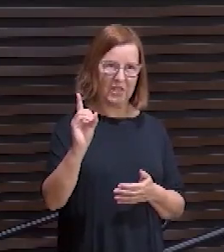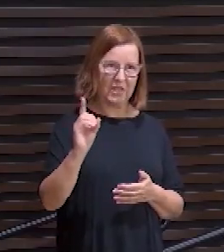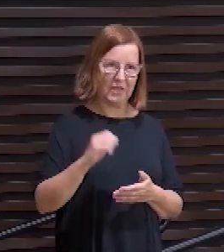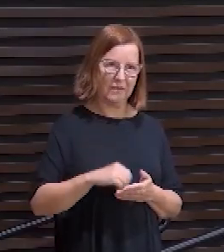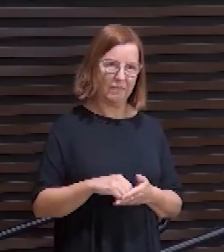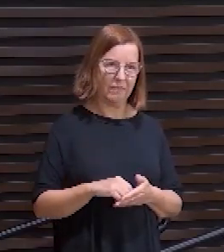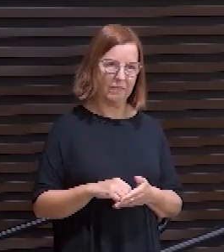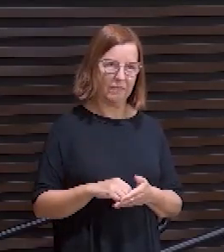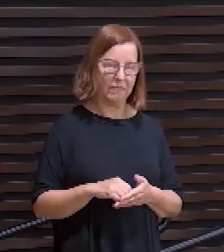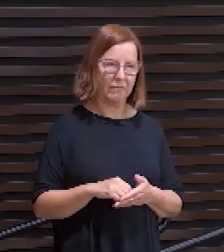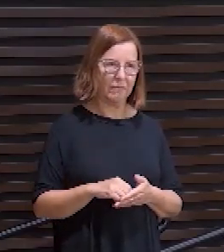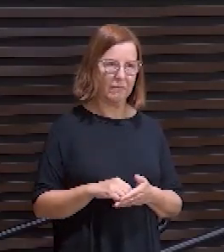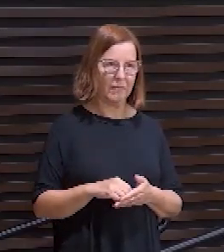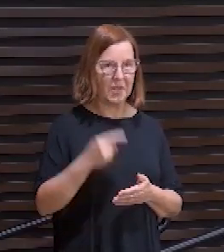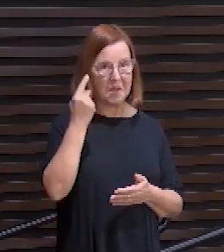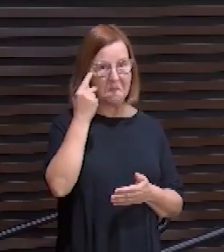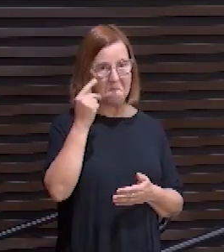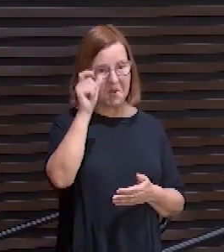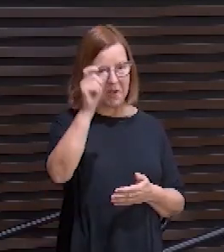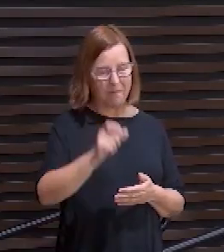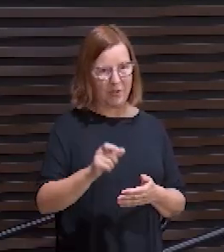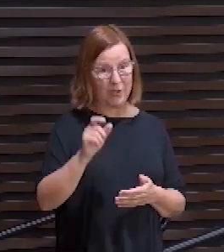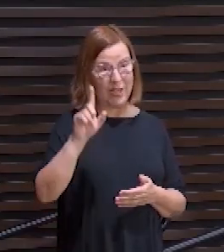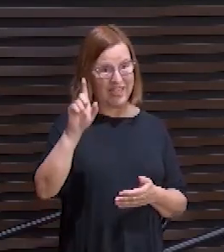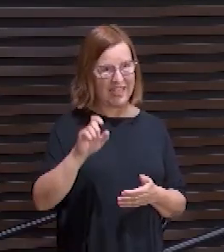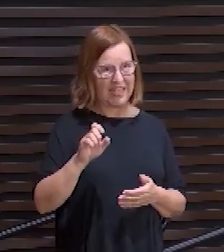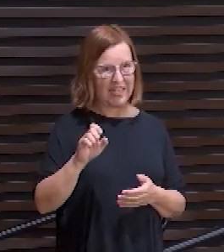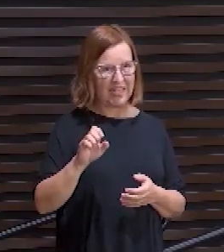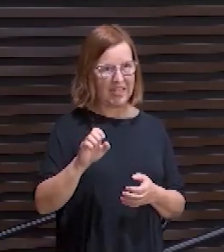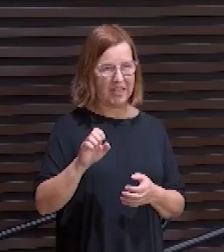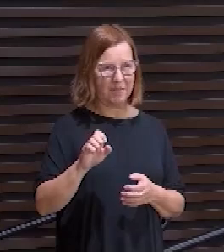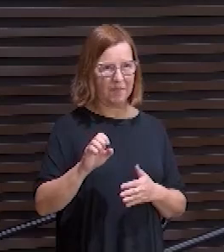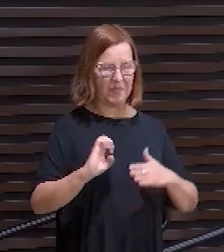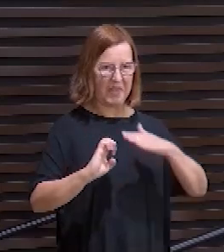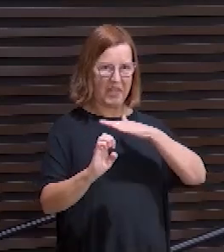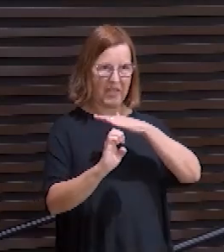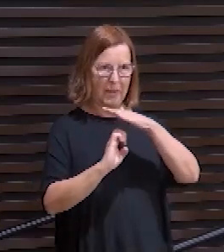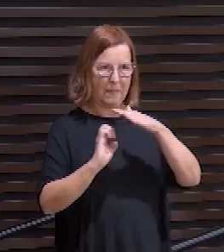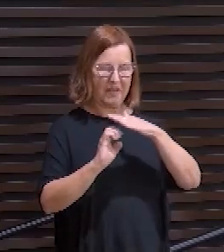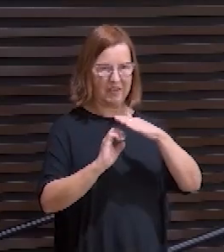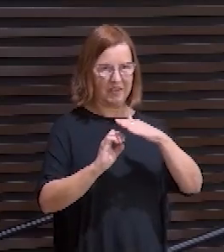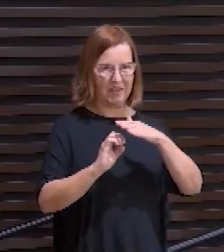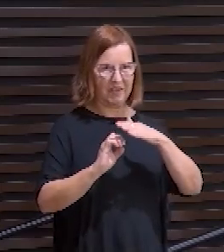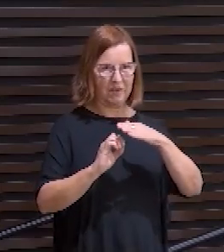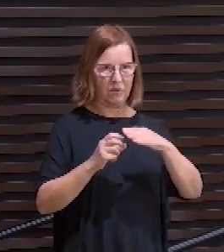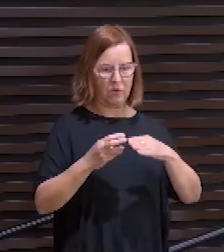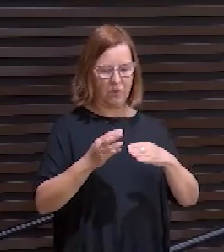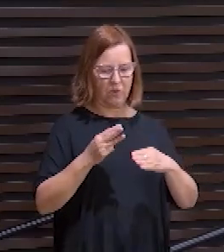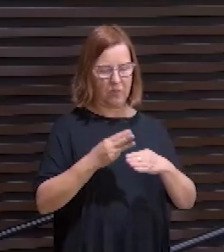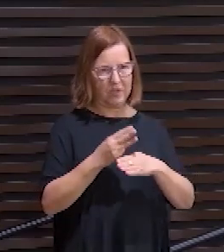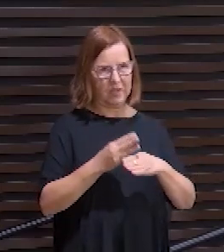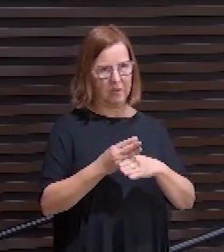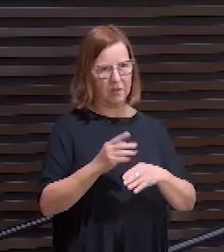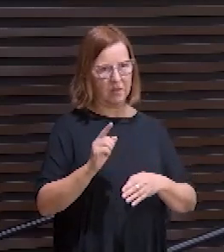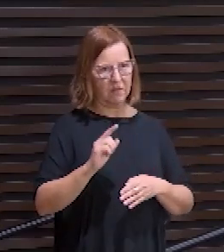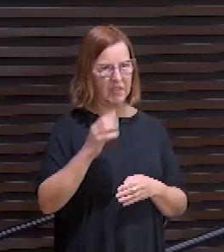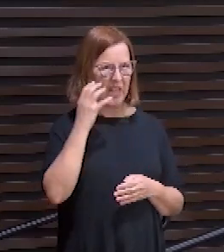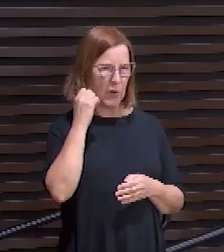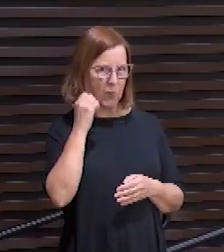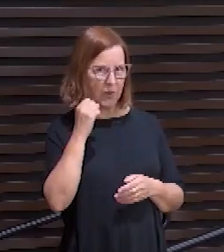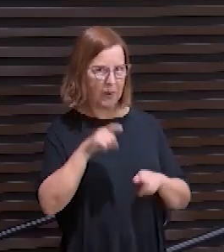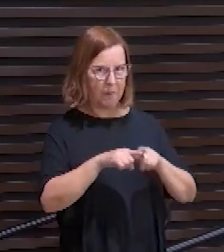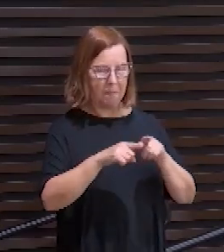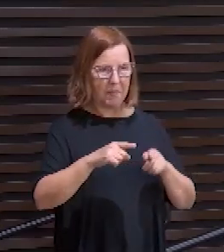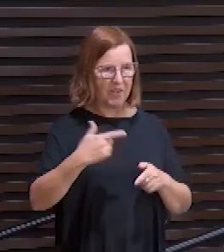E para quem aqui é empresário, o WhatsApp não é que ele não dá lucro, ele não dá faturamento.